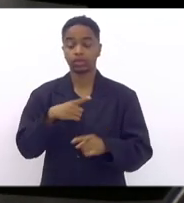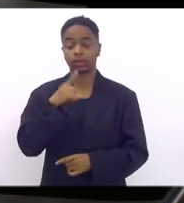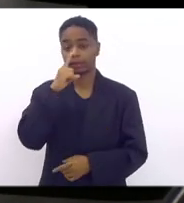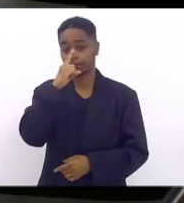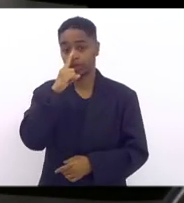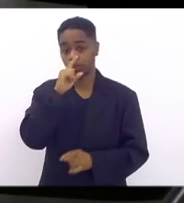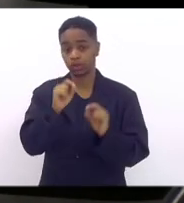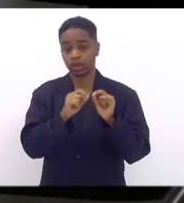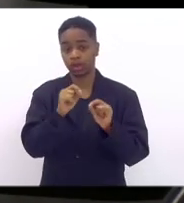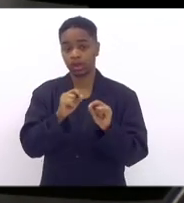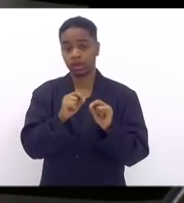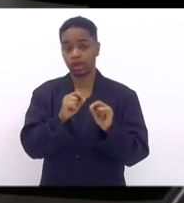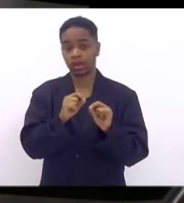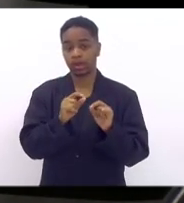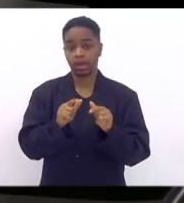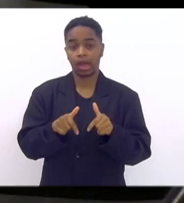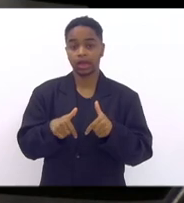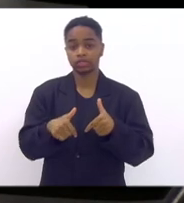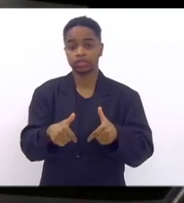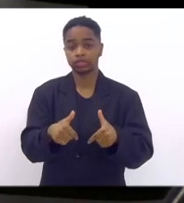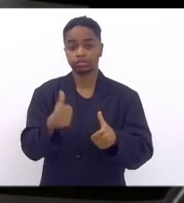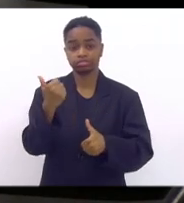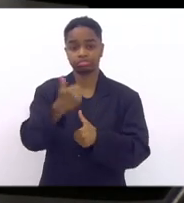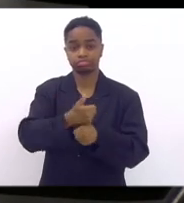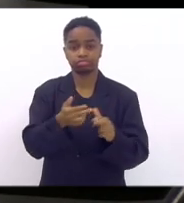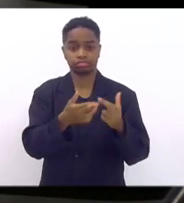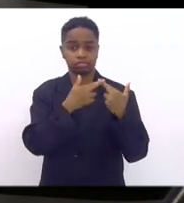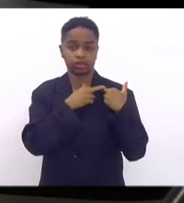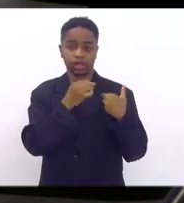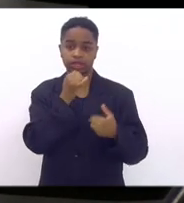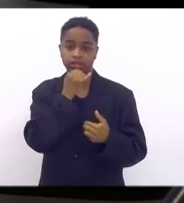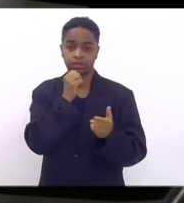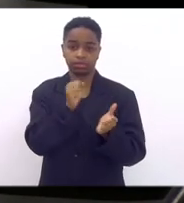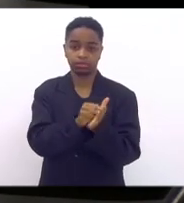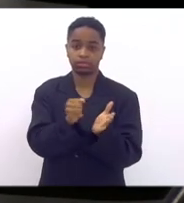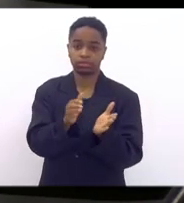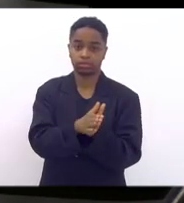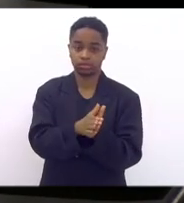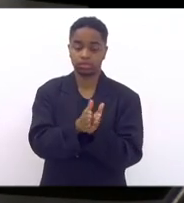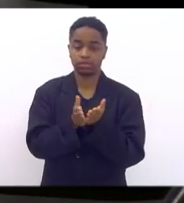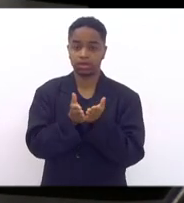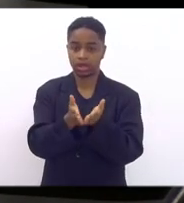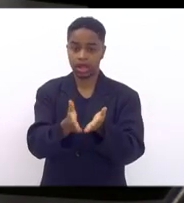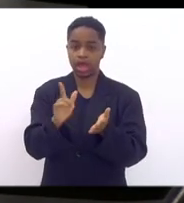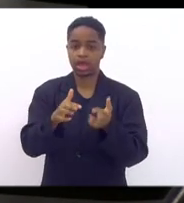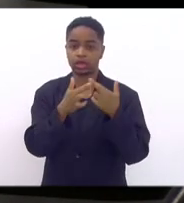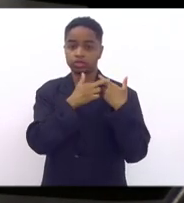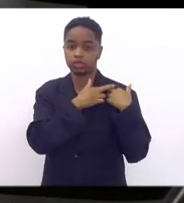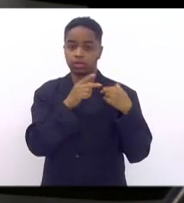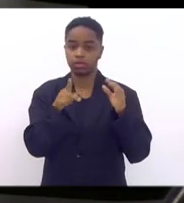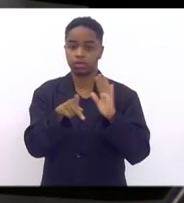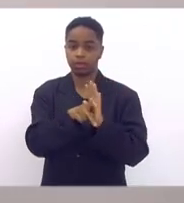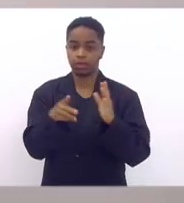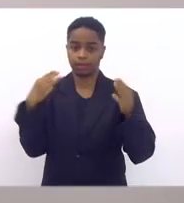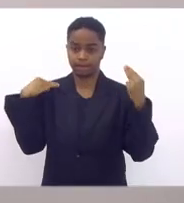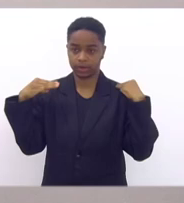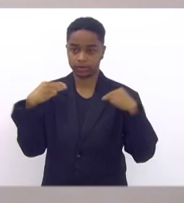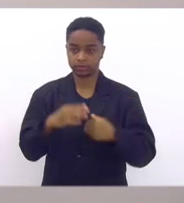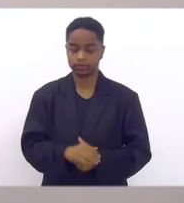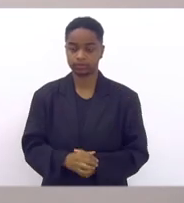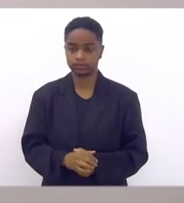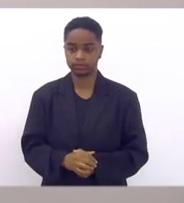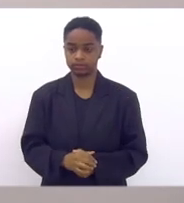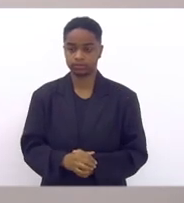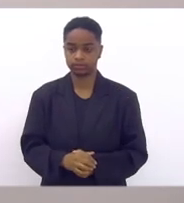invadindo competências por exemplo eh a uando embarcações que é uma atividade de marinha é o aí tem mais um